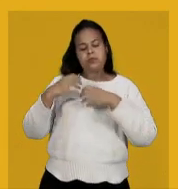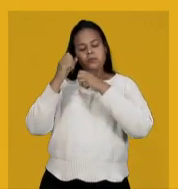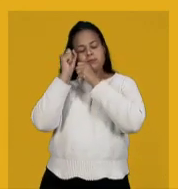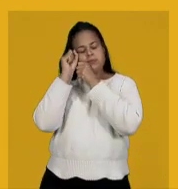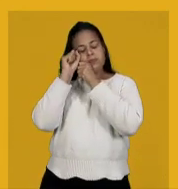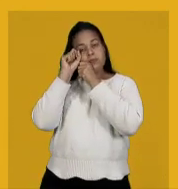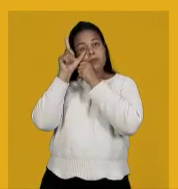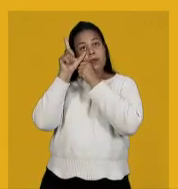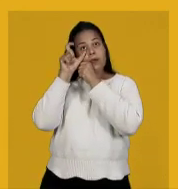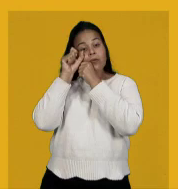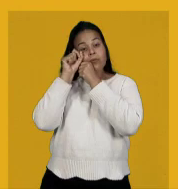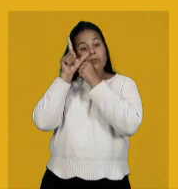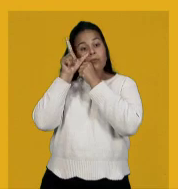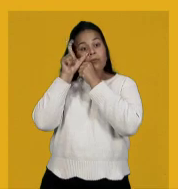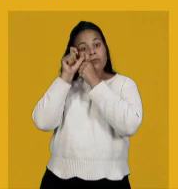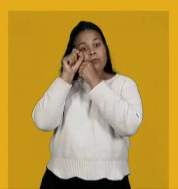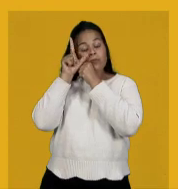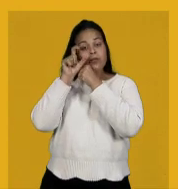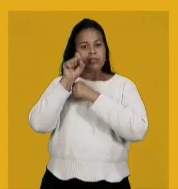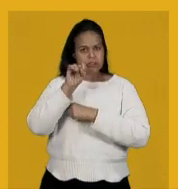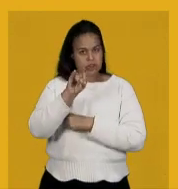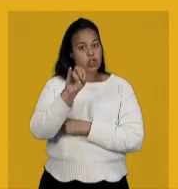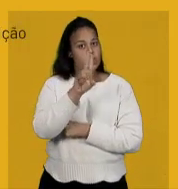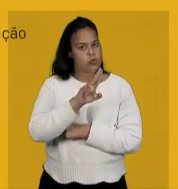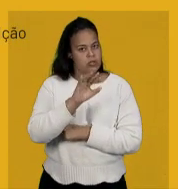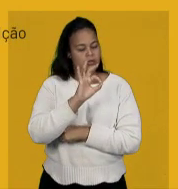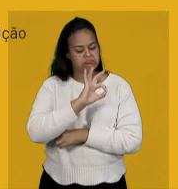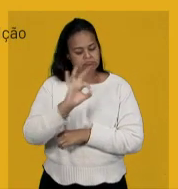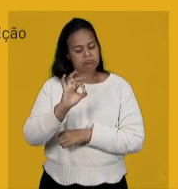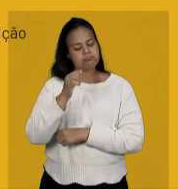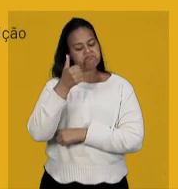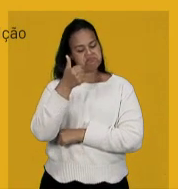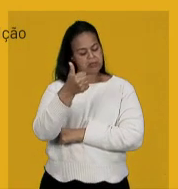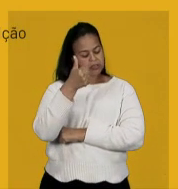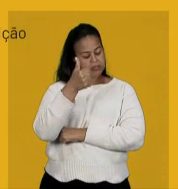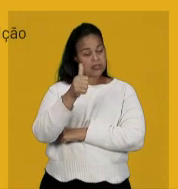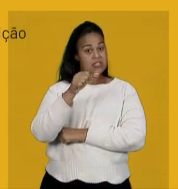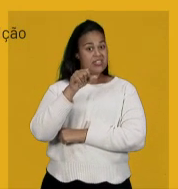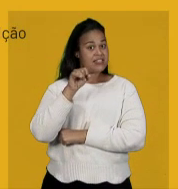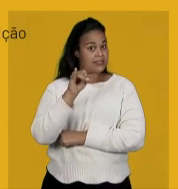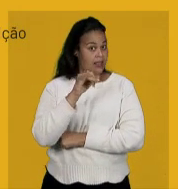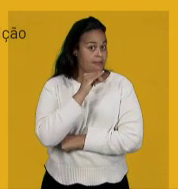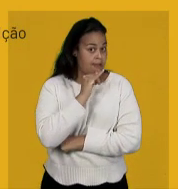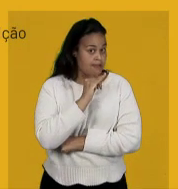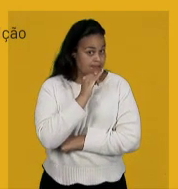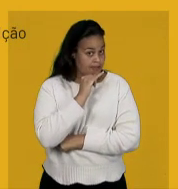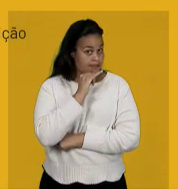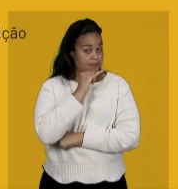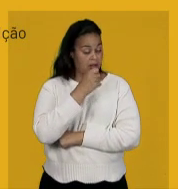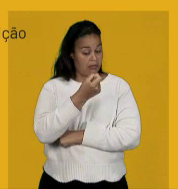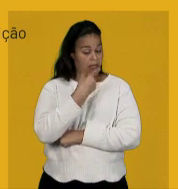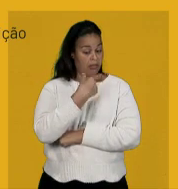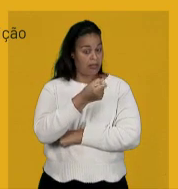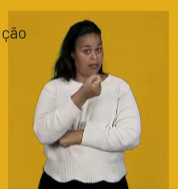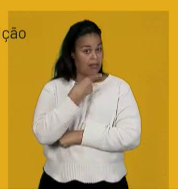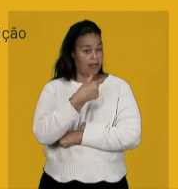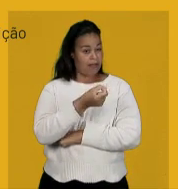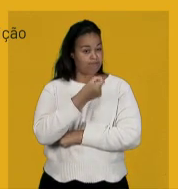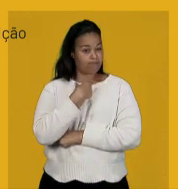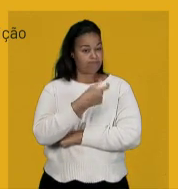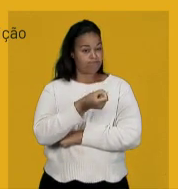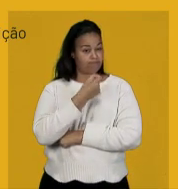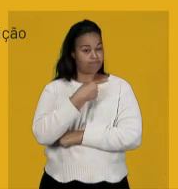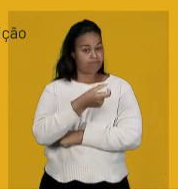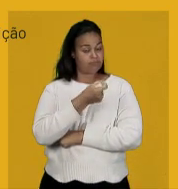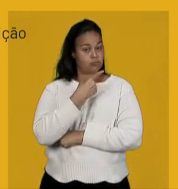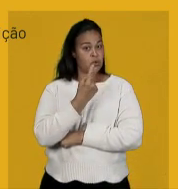estiver usando dentro disso, está dentro do uso. Se, por exemplo, o medicamento tiver sido prescrito